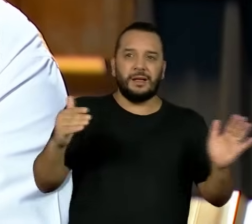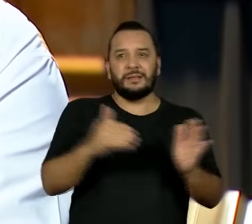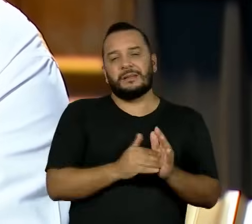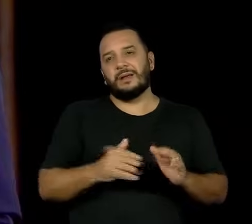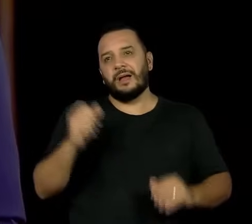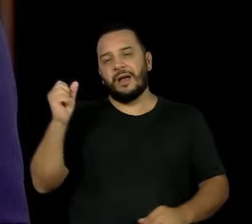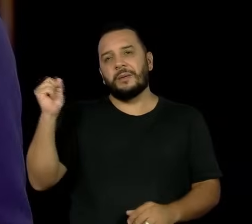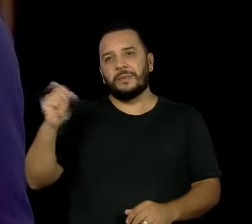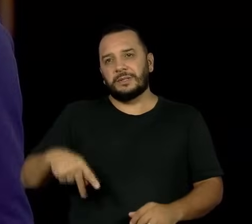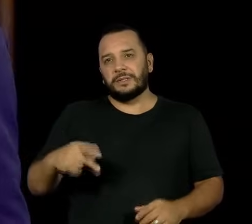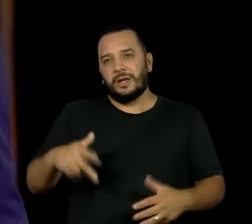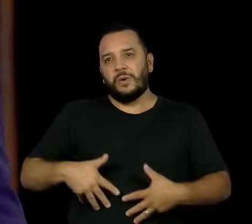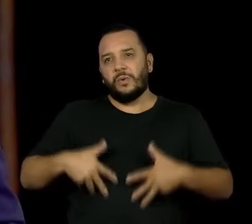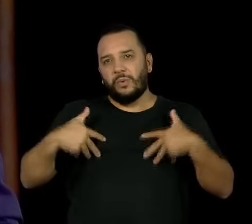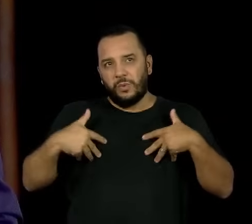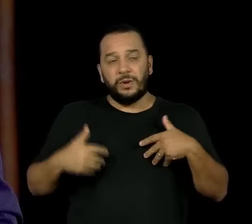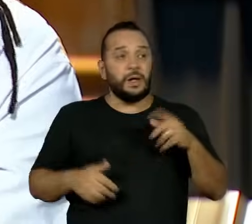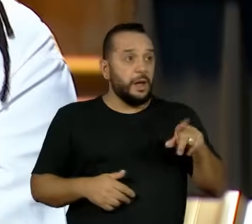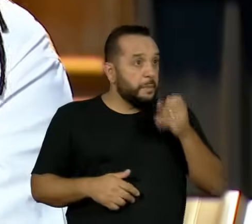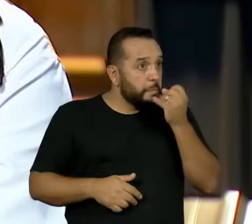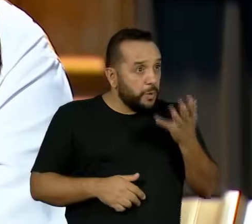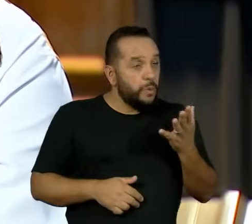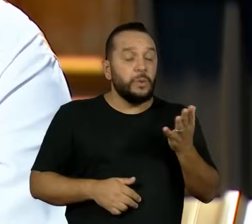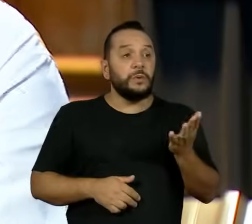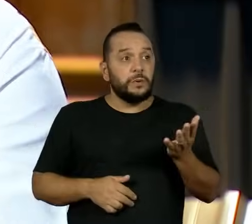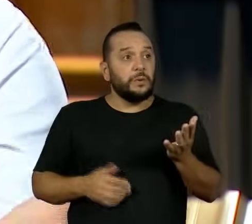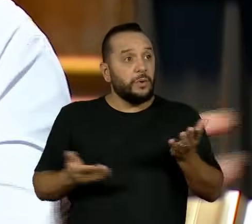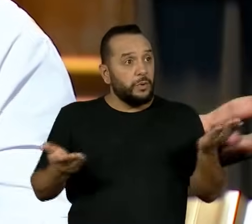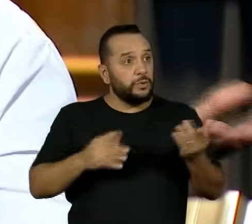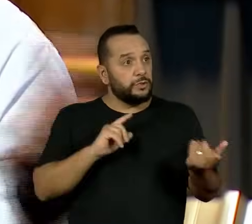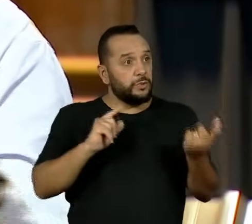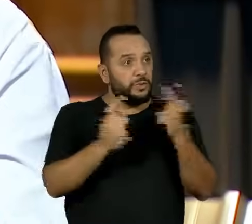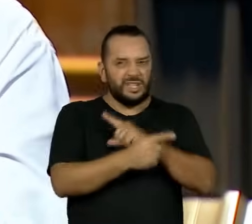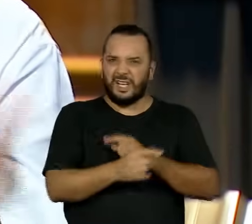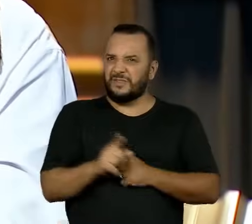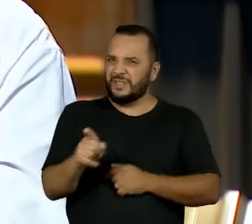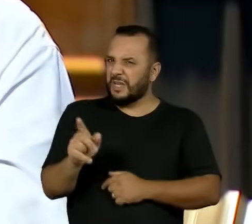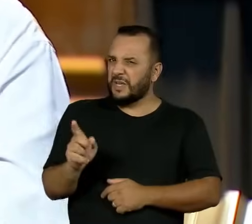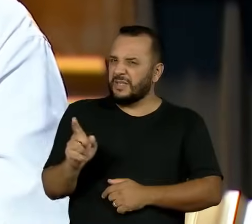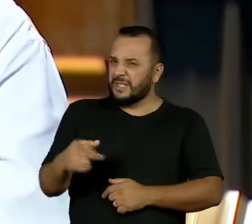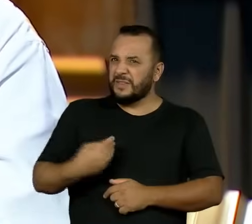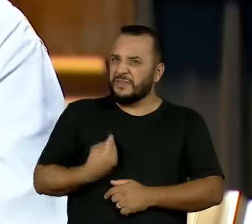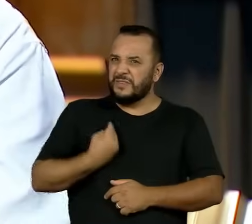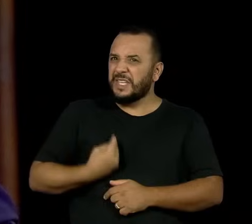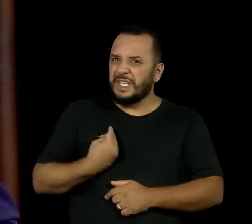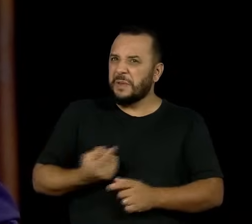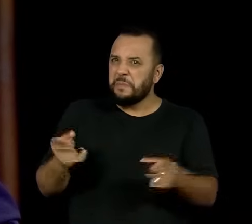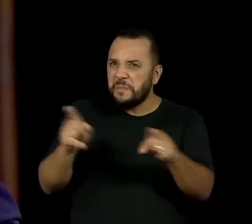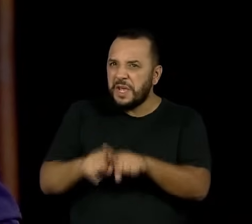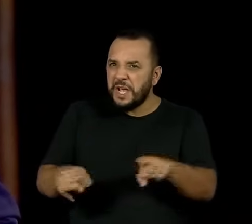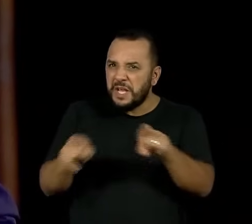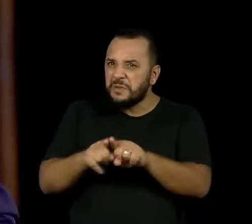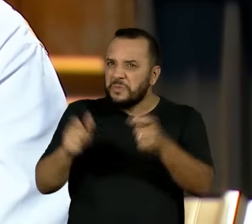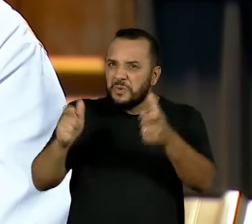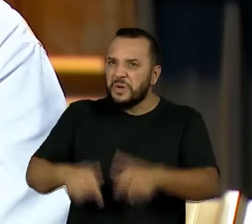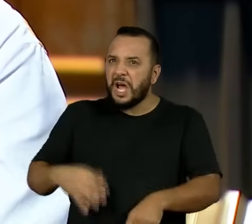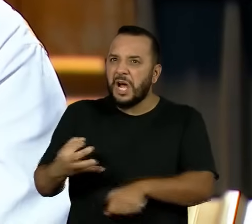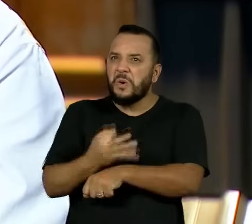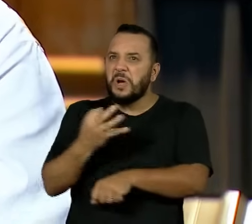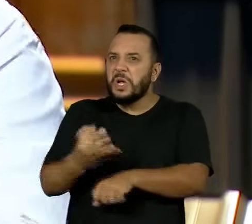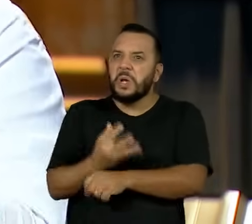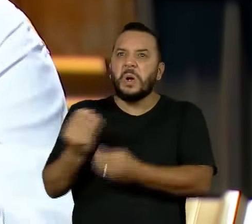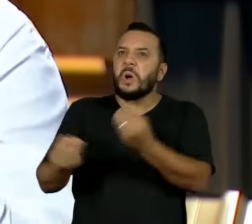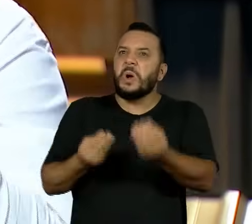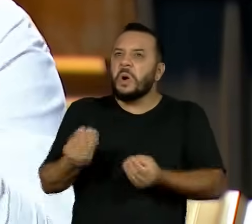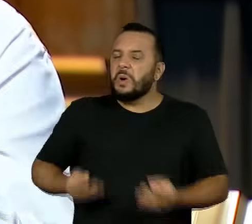orgulho. Era uma coisa boa, né? Hoje não, né? Hoje é o contrário. Como assim? Você ficou o tempo da sua vida Como é que naquele você lugar? aguentou, Como é que né? você aguentou? Né?